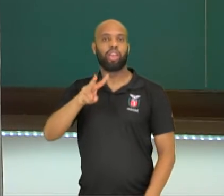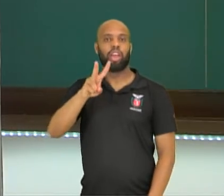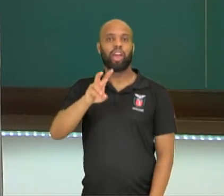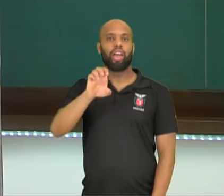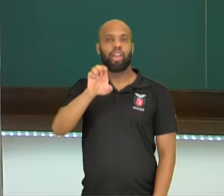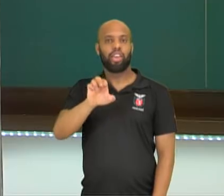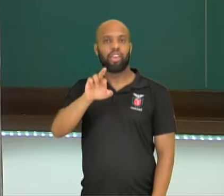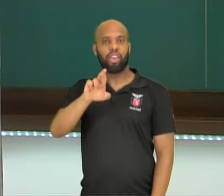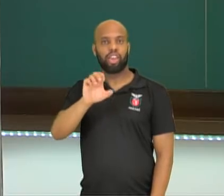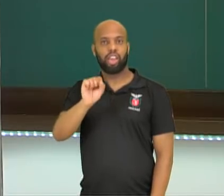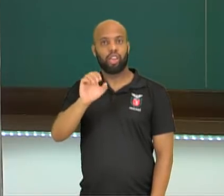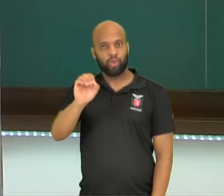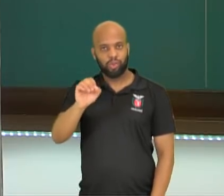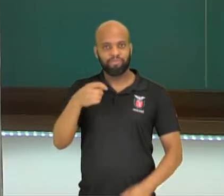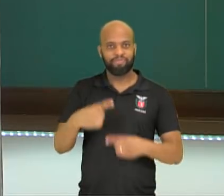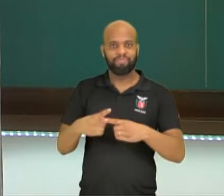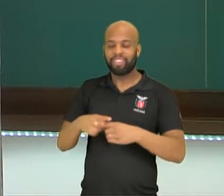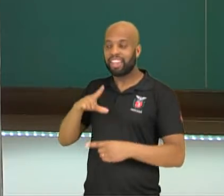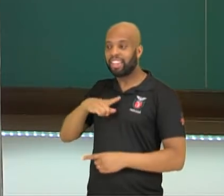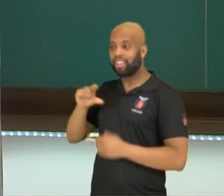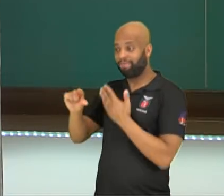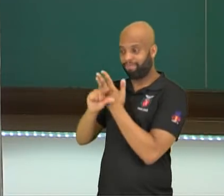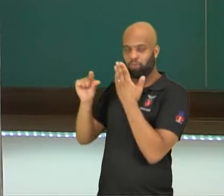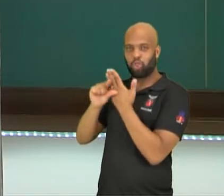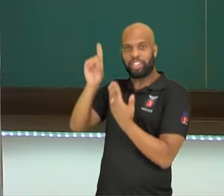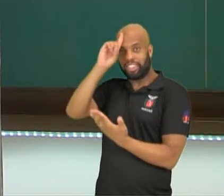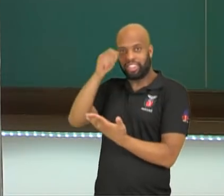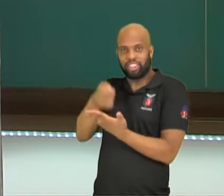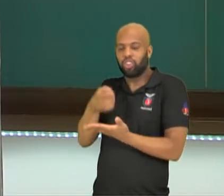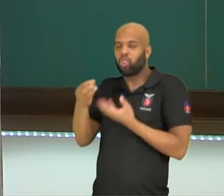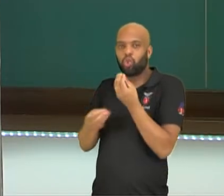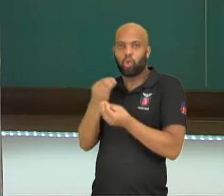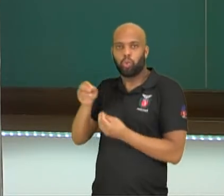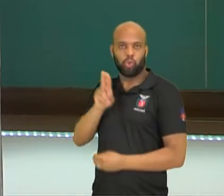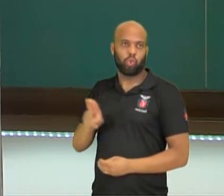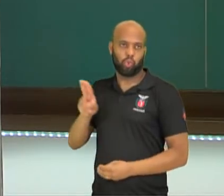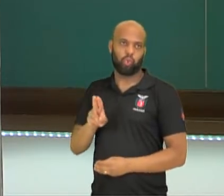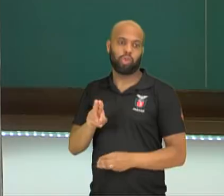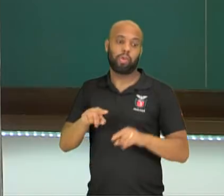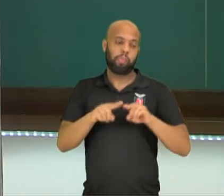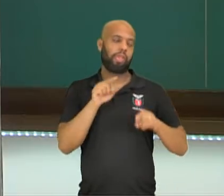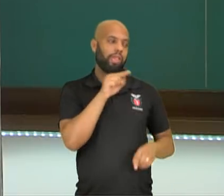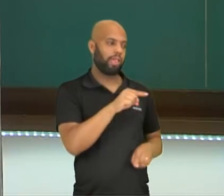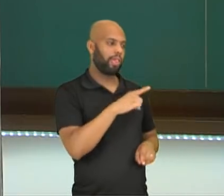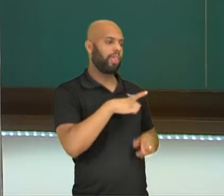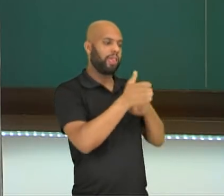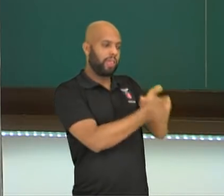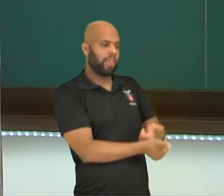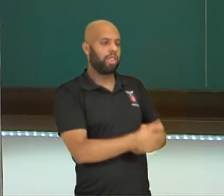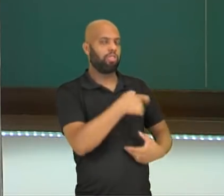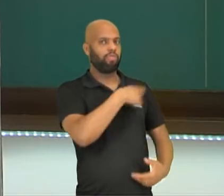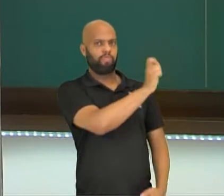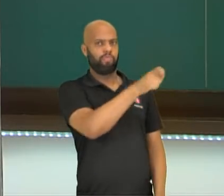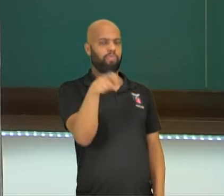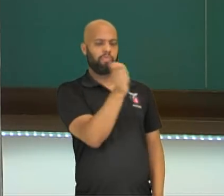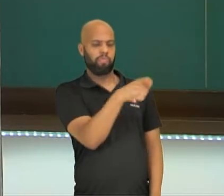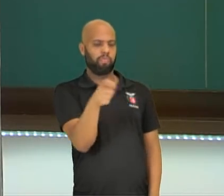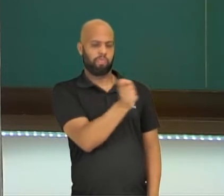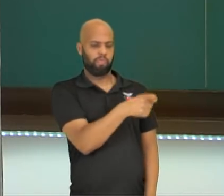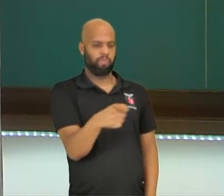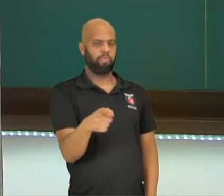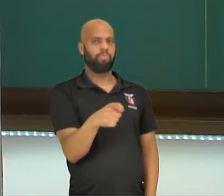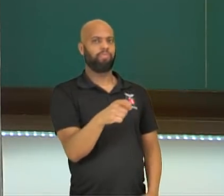né? Não importa, é o autor que vai definir isso. E para isso tudo nós temos a chamada licença poética, que é uma